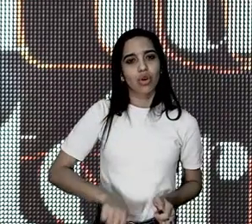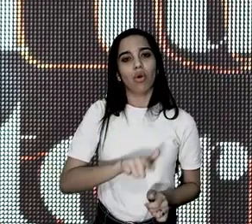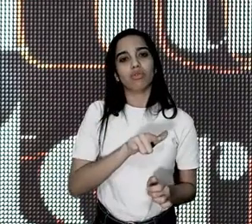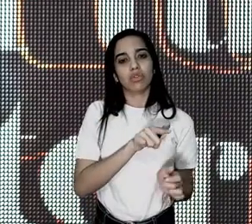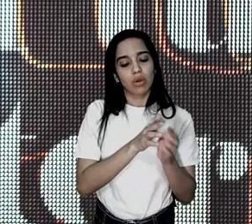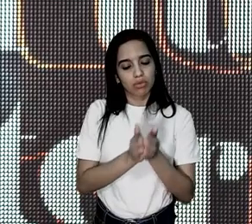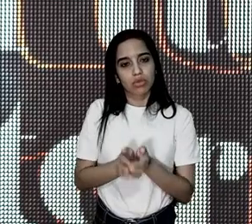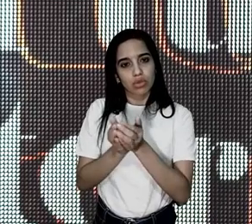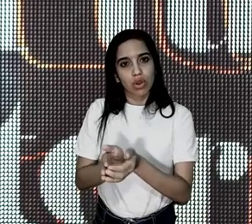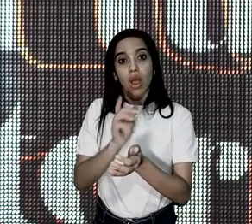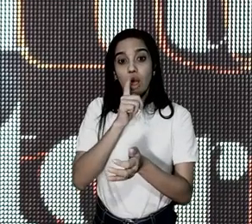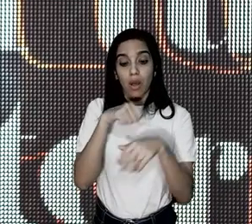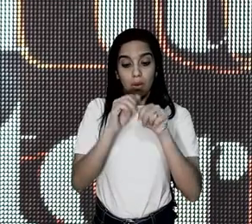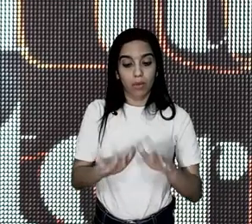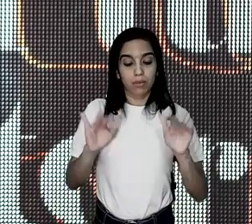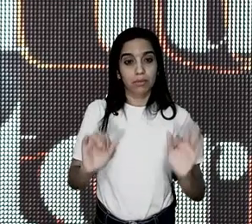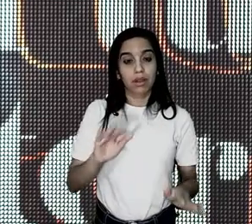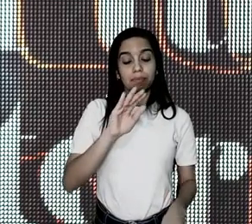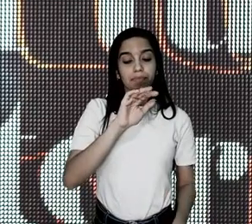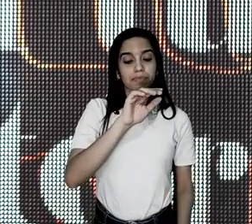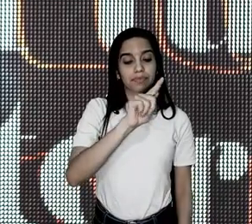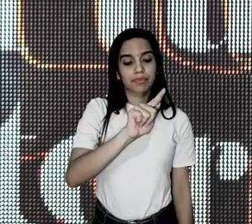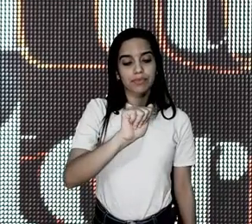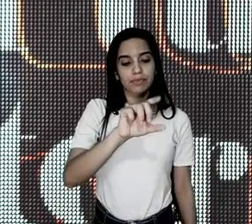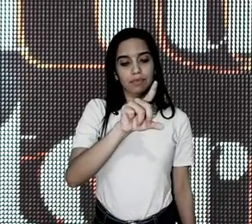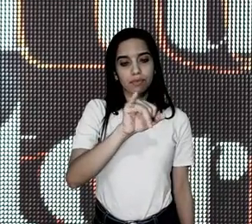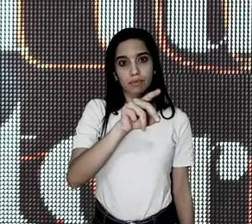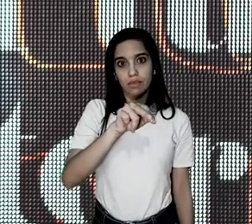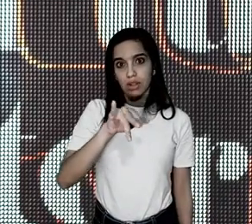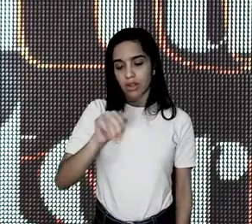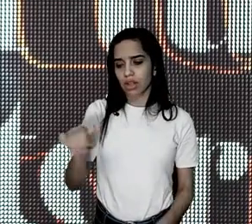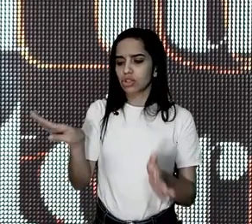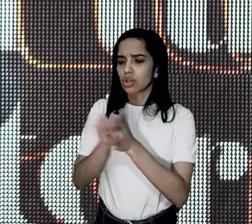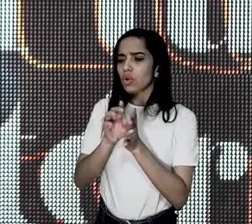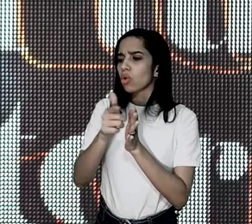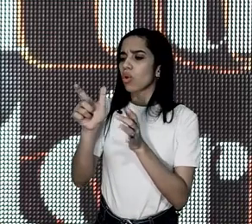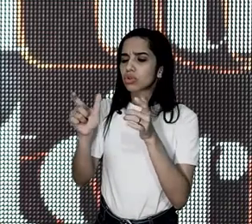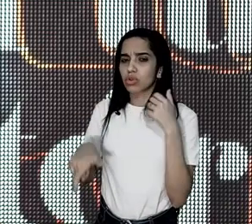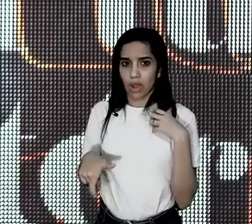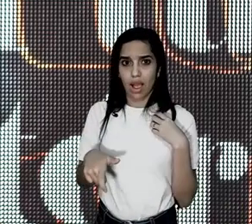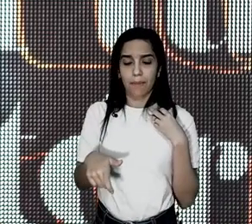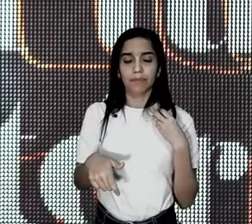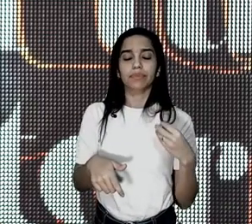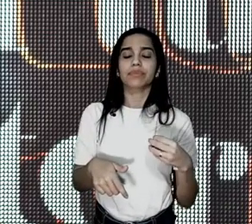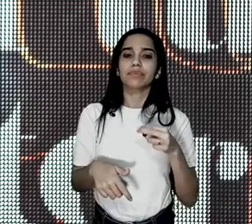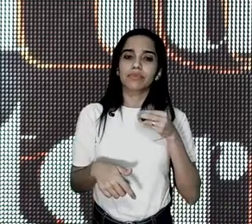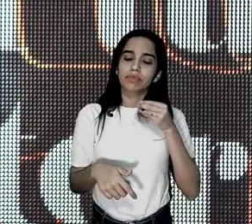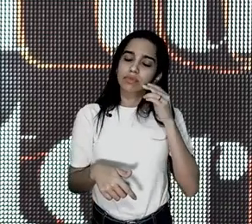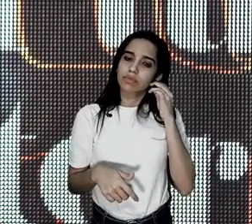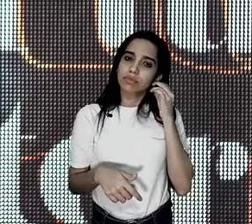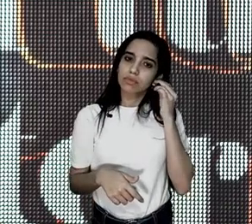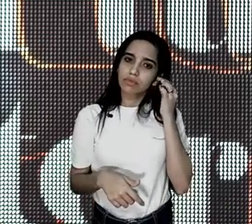de Genezaré, o mar da Galileia. E ele chega do outro lado da margem. E diferente de como ele tinha sido expulso